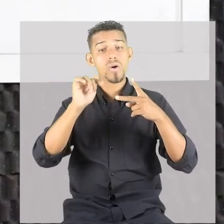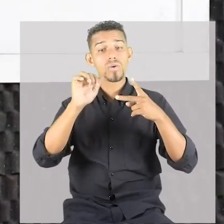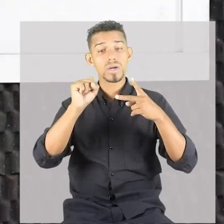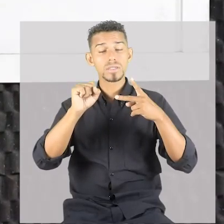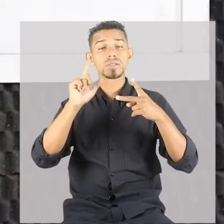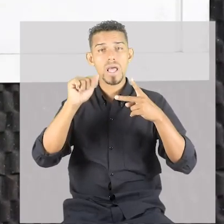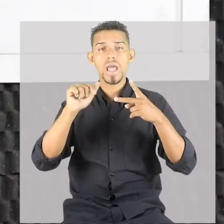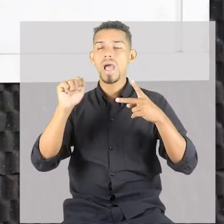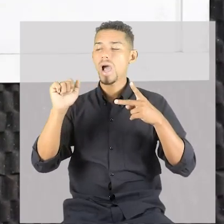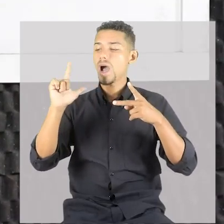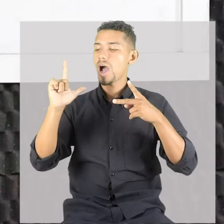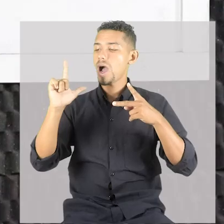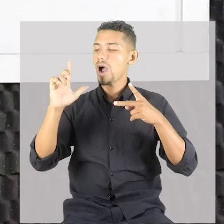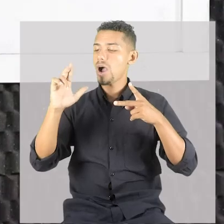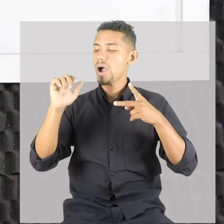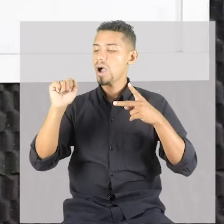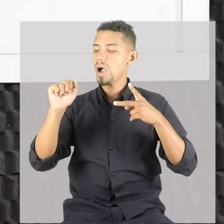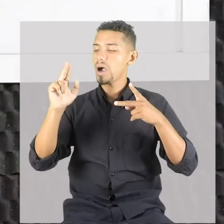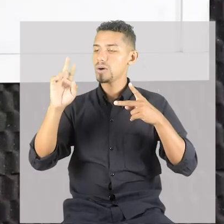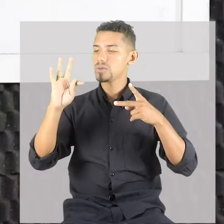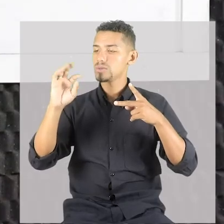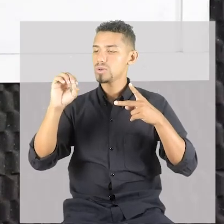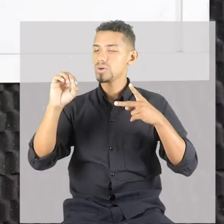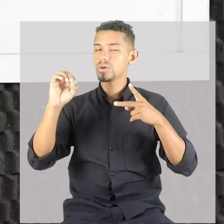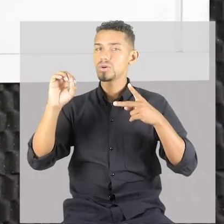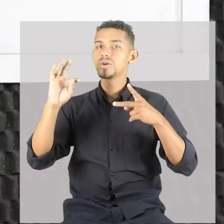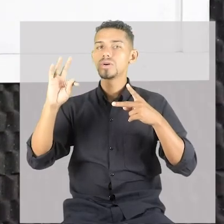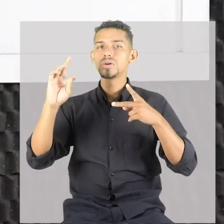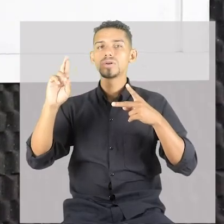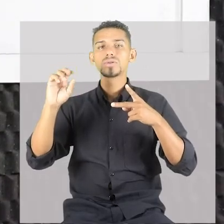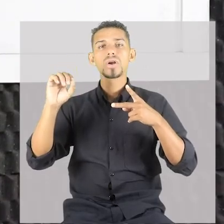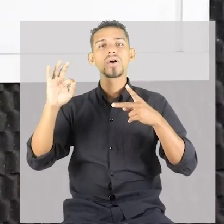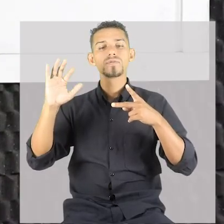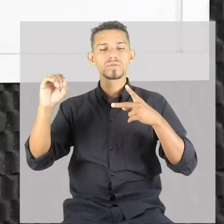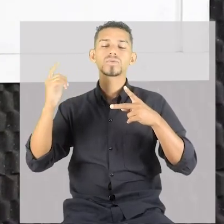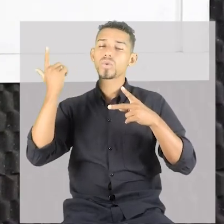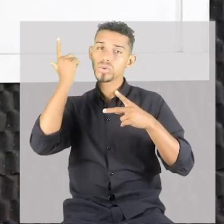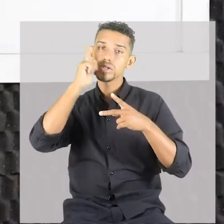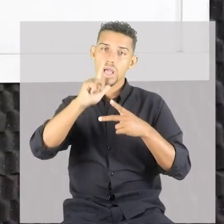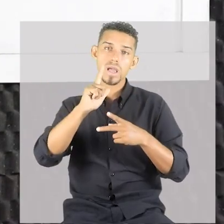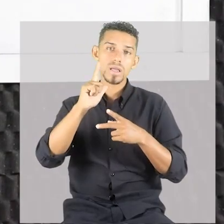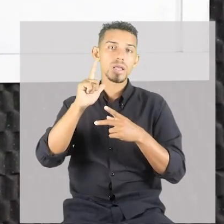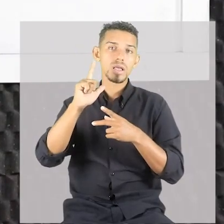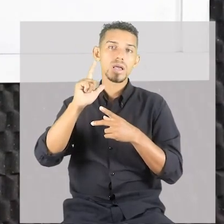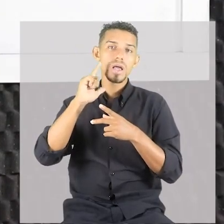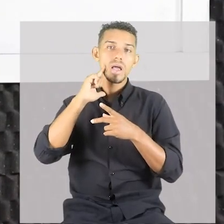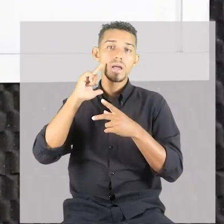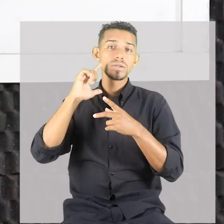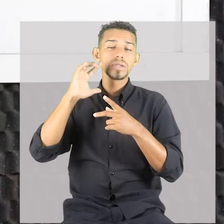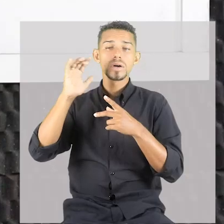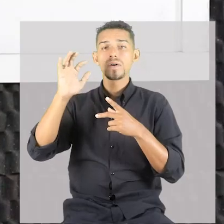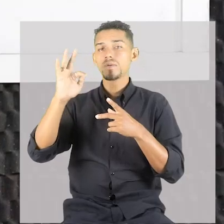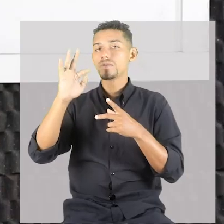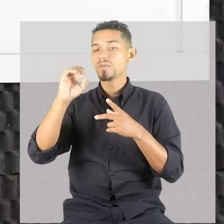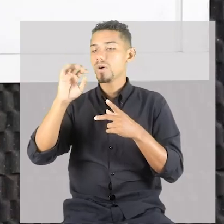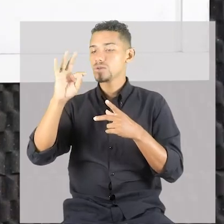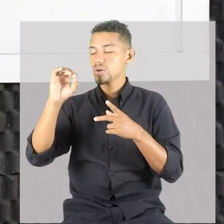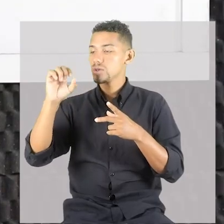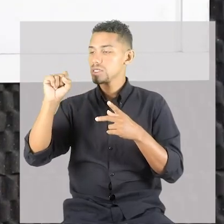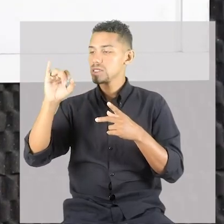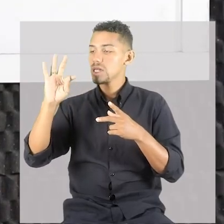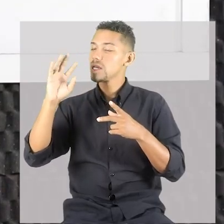autotróficas, tá certo? Então, a alga sim consegue fazer processos fotossintéticos, tá? O protozoário não consegue.